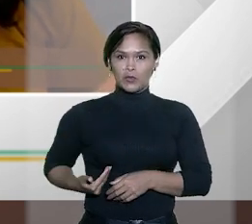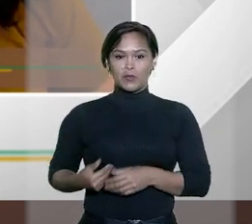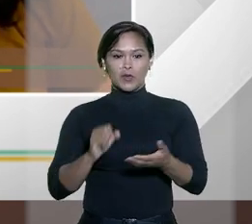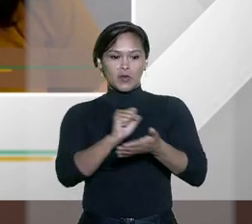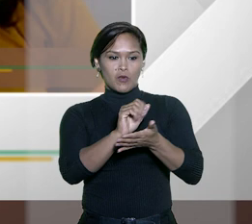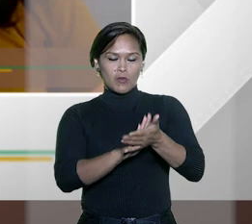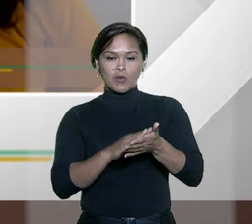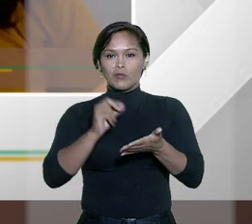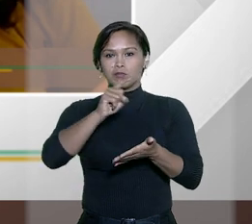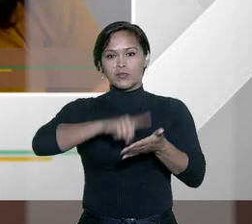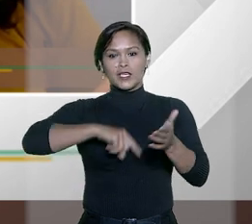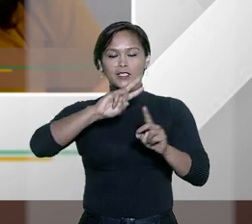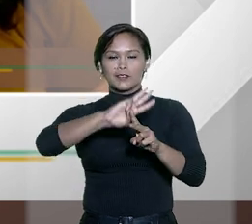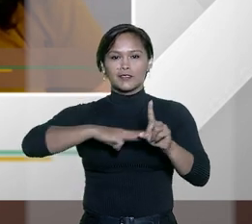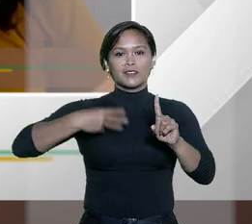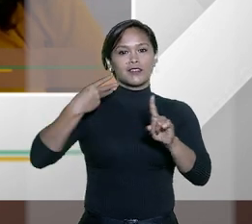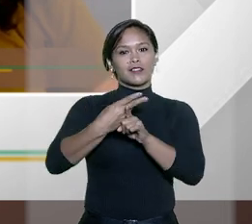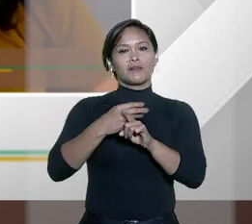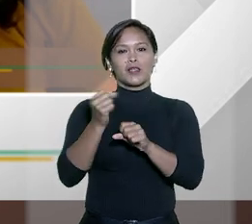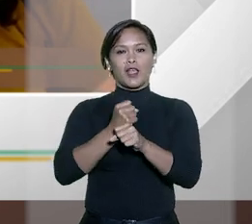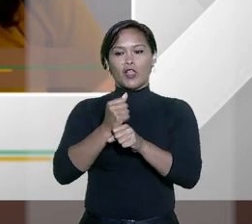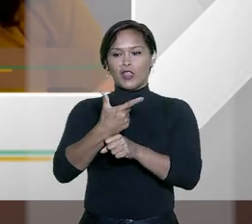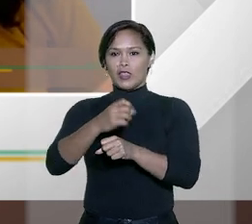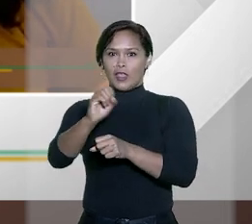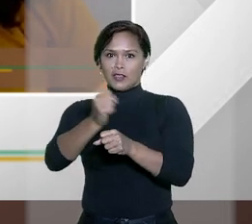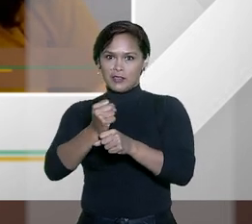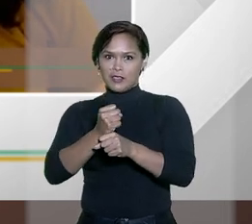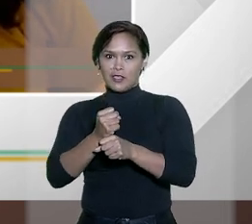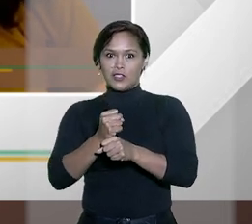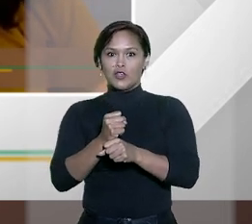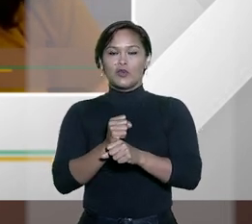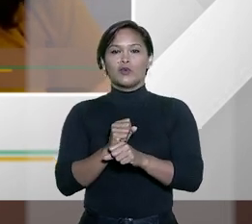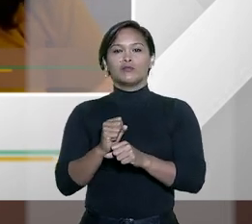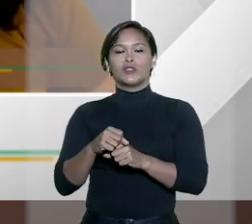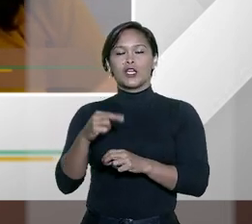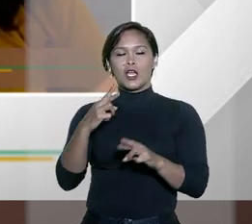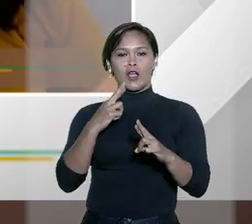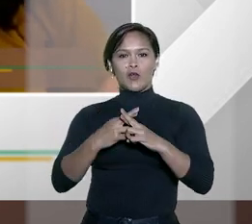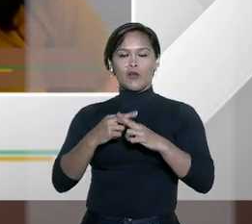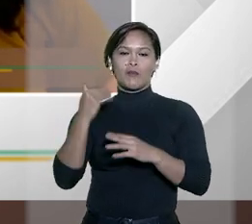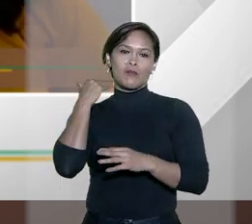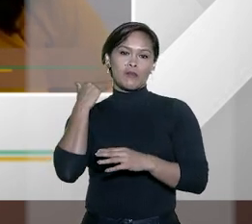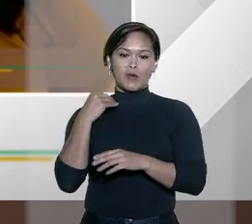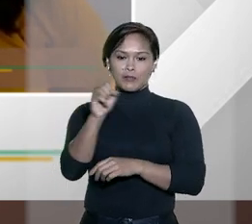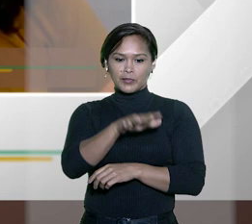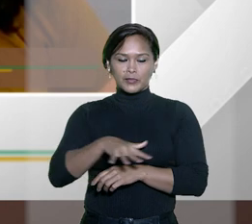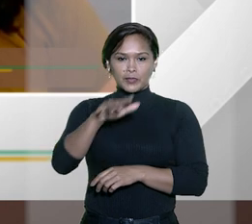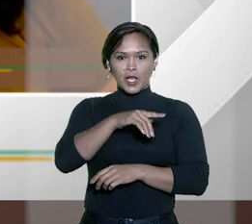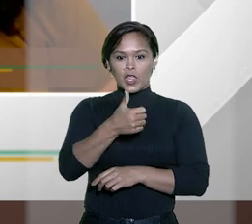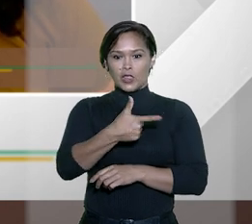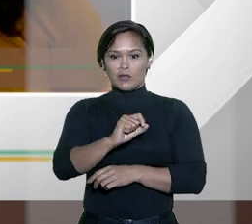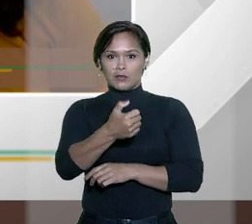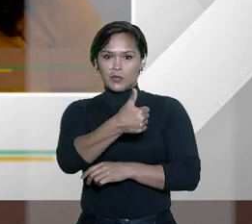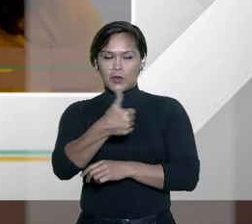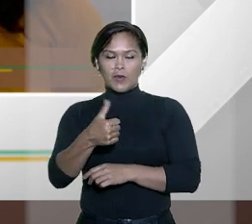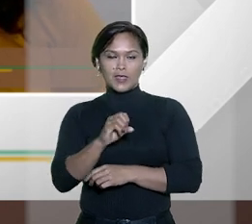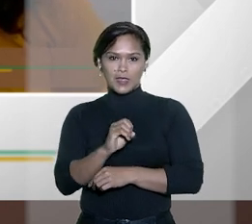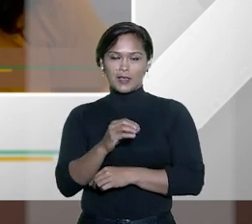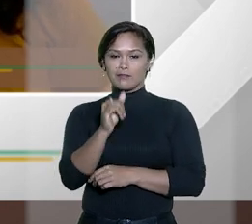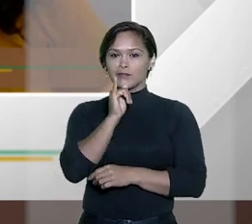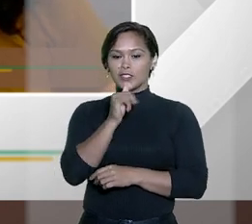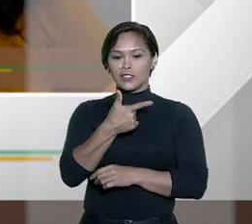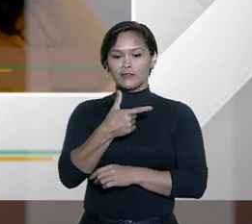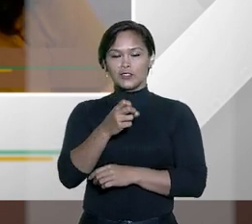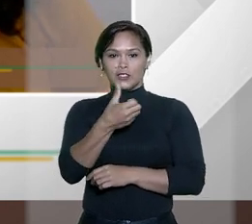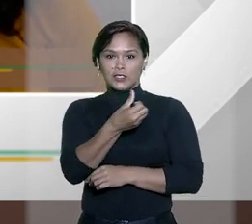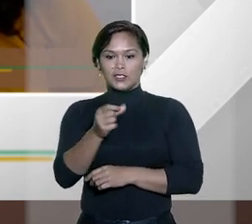precatórios mais que triplicaram na última década. Segundo dados do Tesouro Nacional, o gasto no orçamento de 2010, por exemplo, era